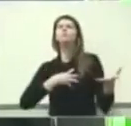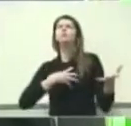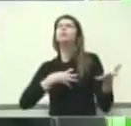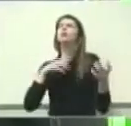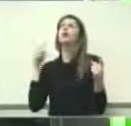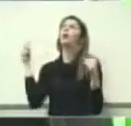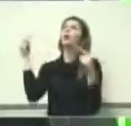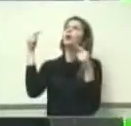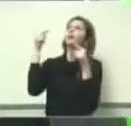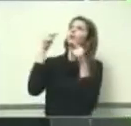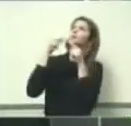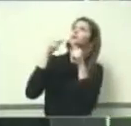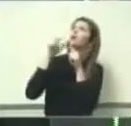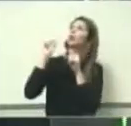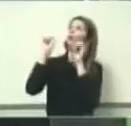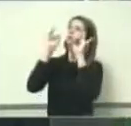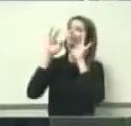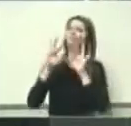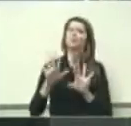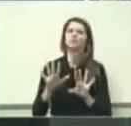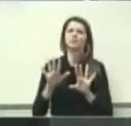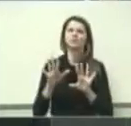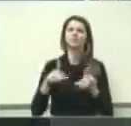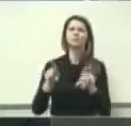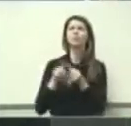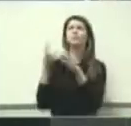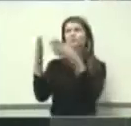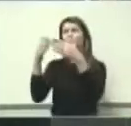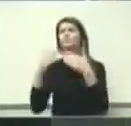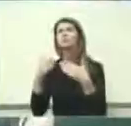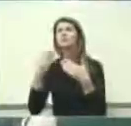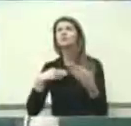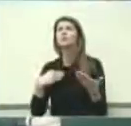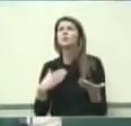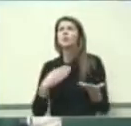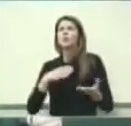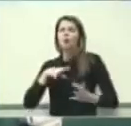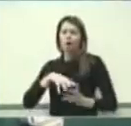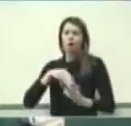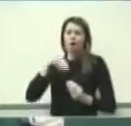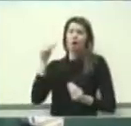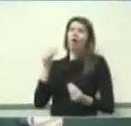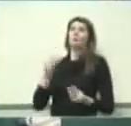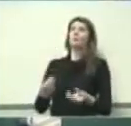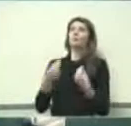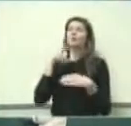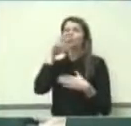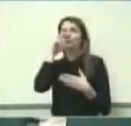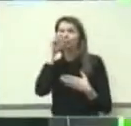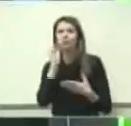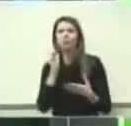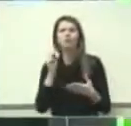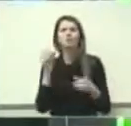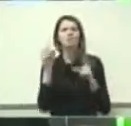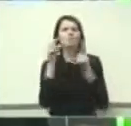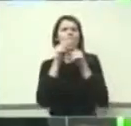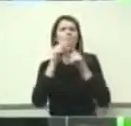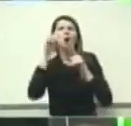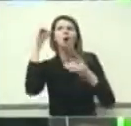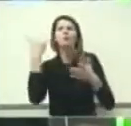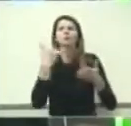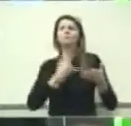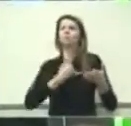alvos das tuas bençãos venha senhor alimentar a nossa alma nos fortalecer através da tua palavra